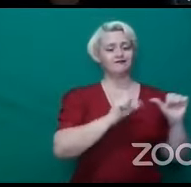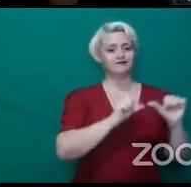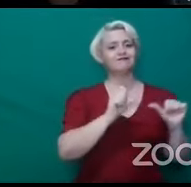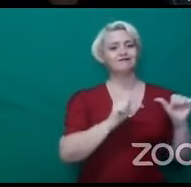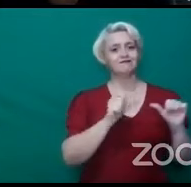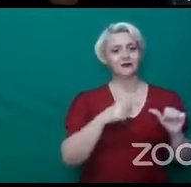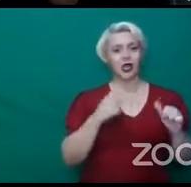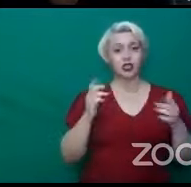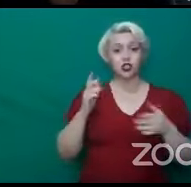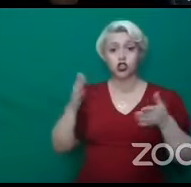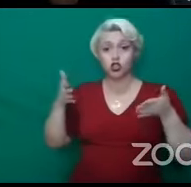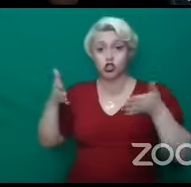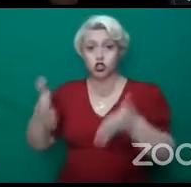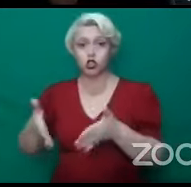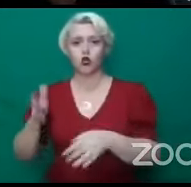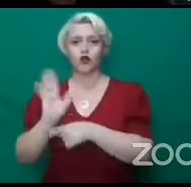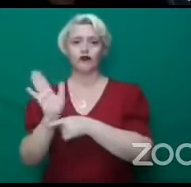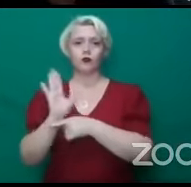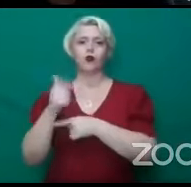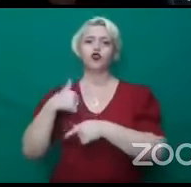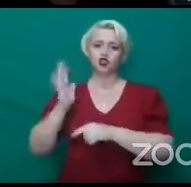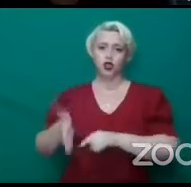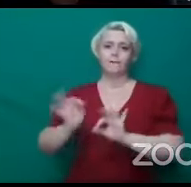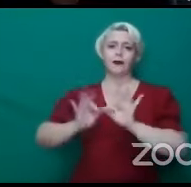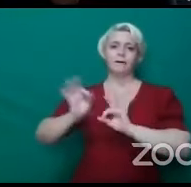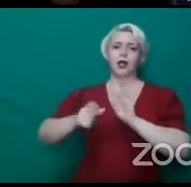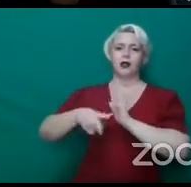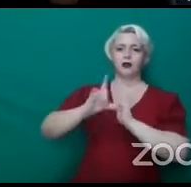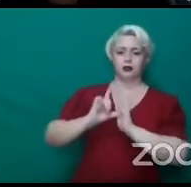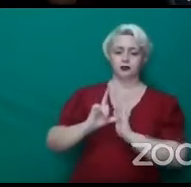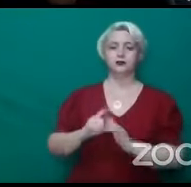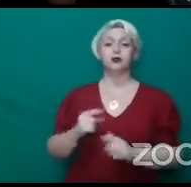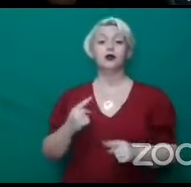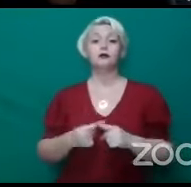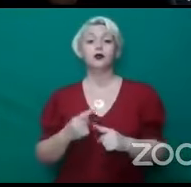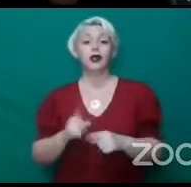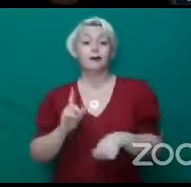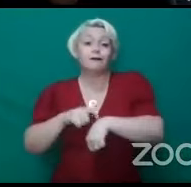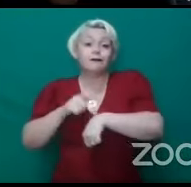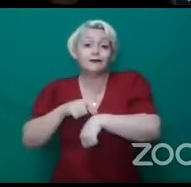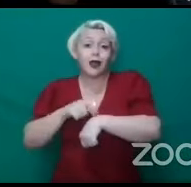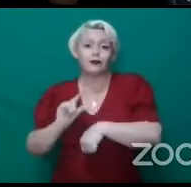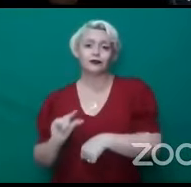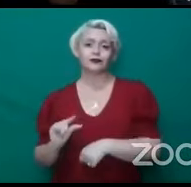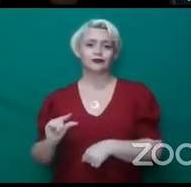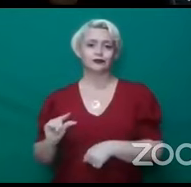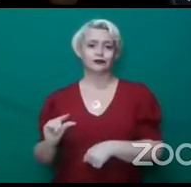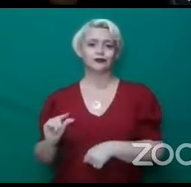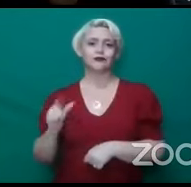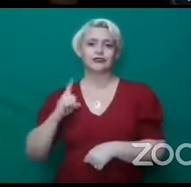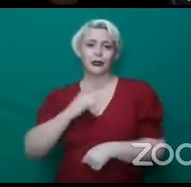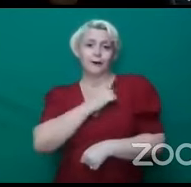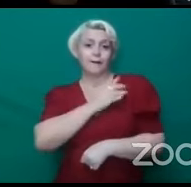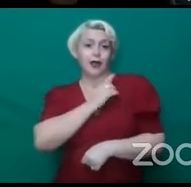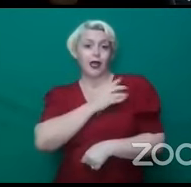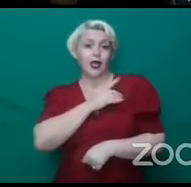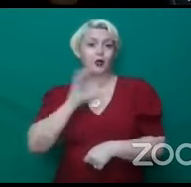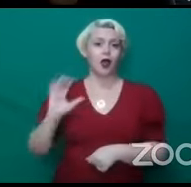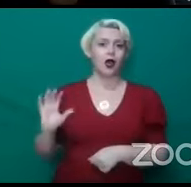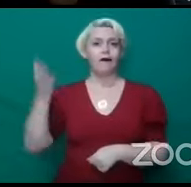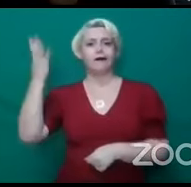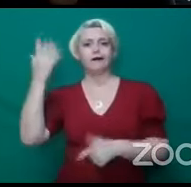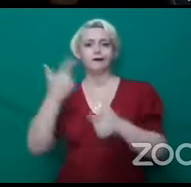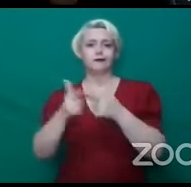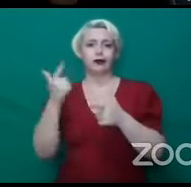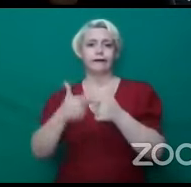para filmar, a gente já chegou mais preparada, assim. Porque, como tinha pouco tempo, a gente estava com muito medo de acontecer